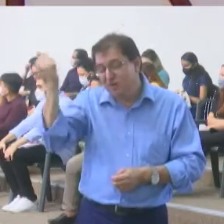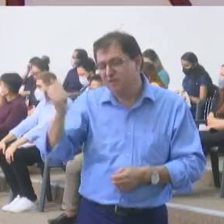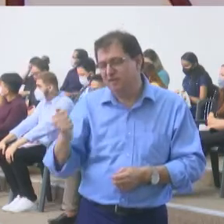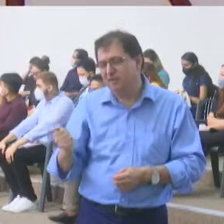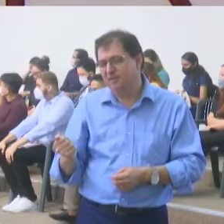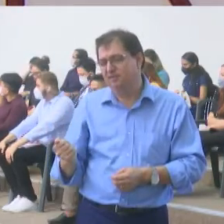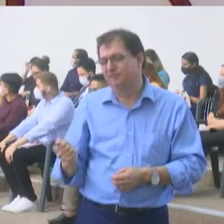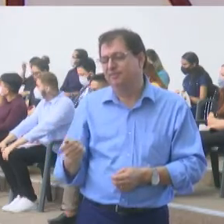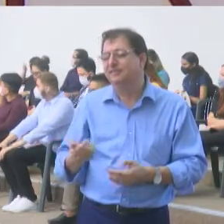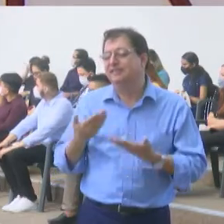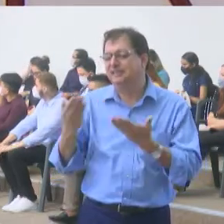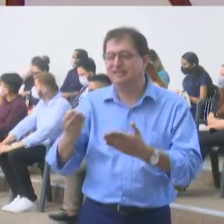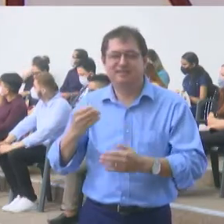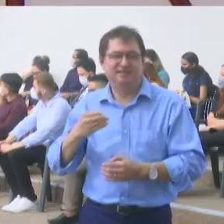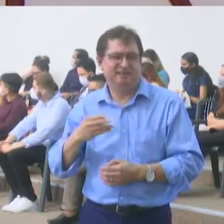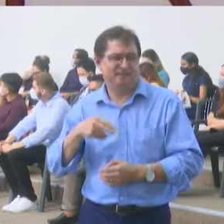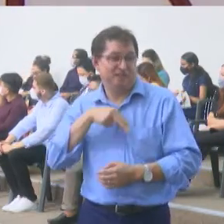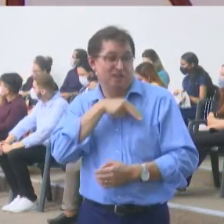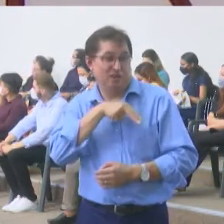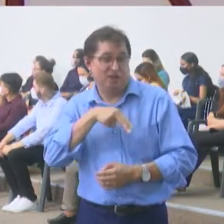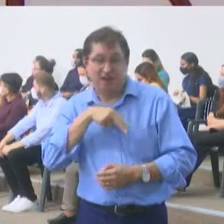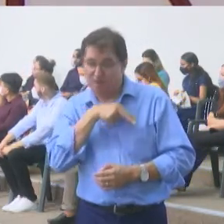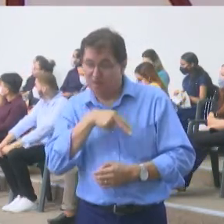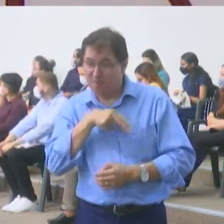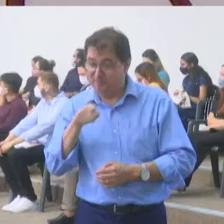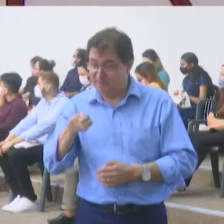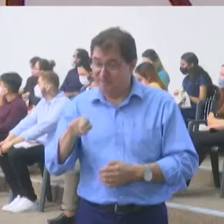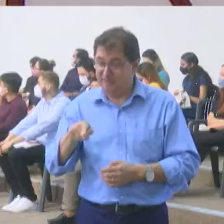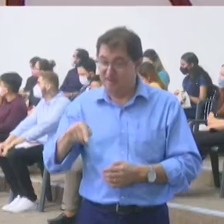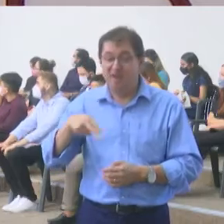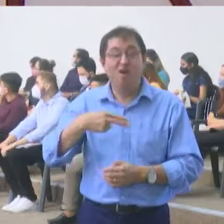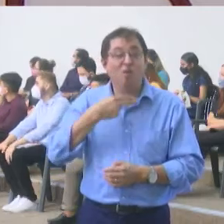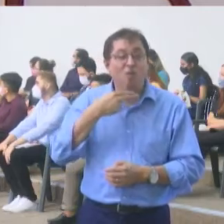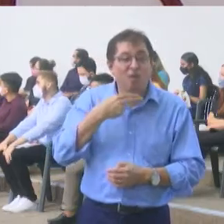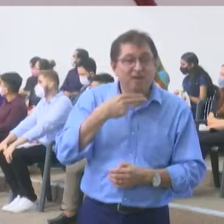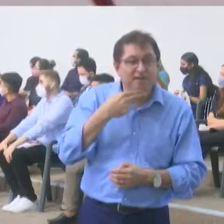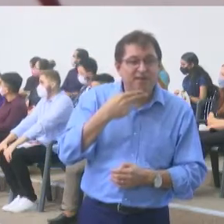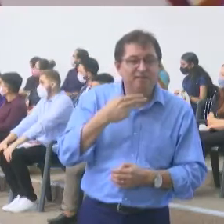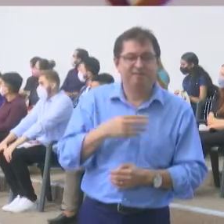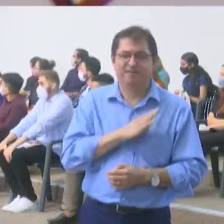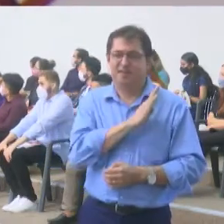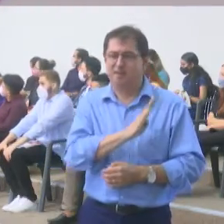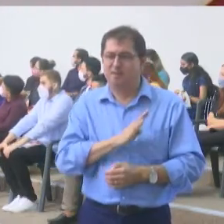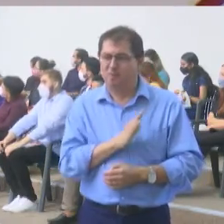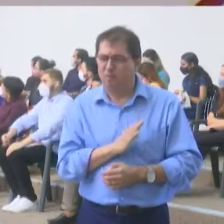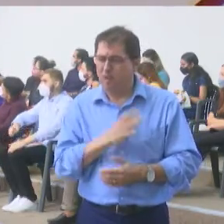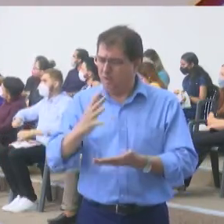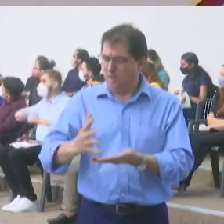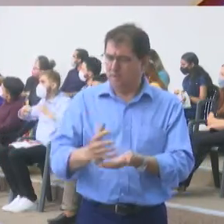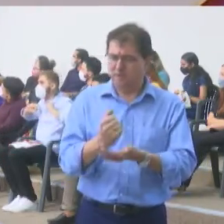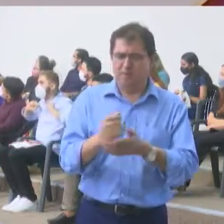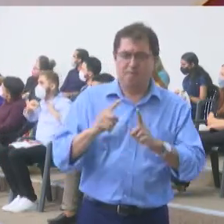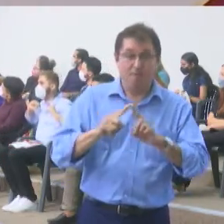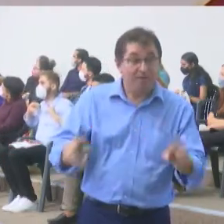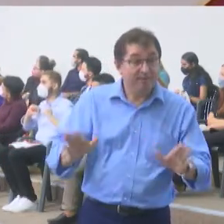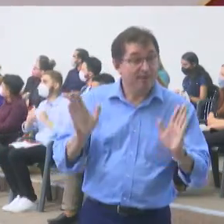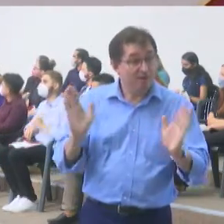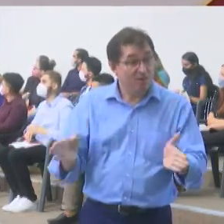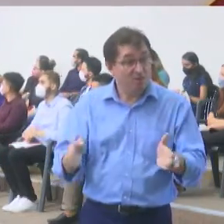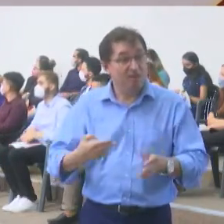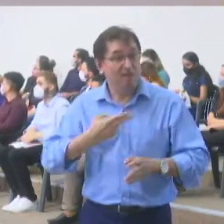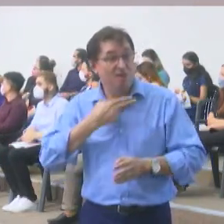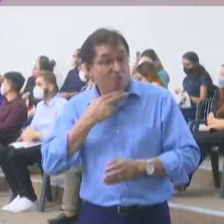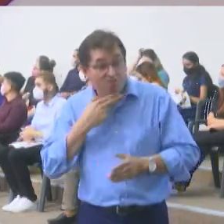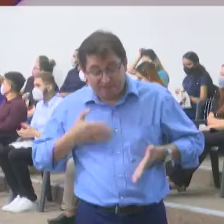um neto, que será o teu resgatador. Olha que coisa interessante. Boaz era o resgatador, mas agora o netinho